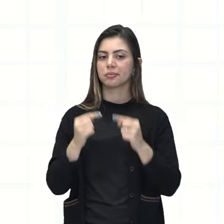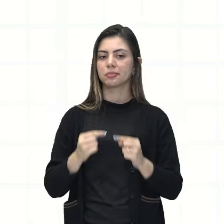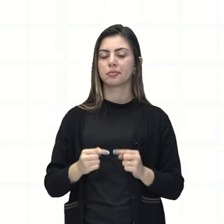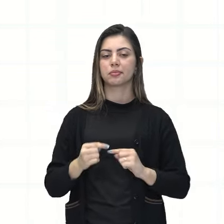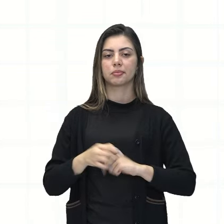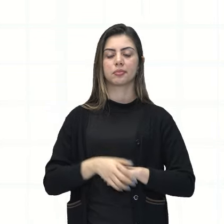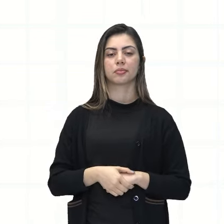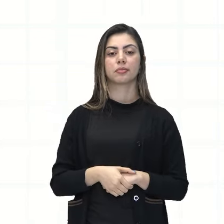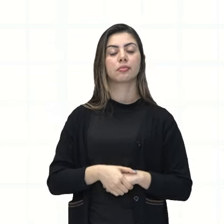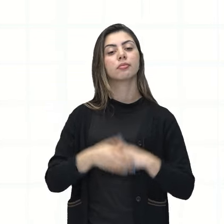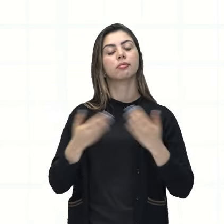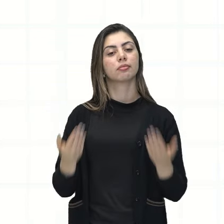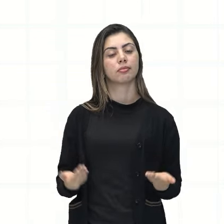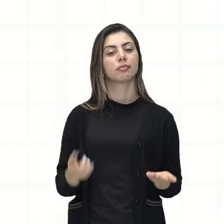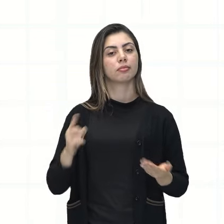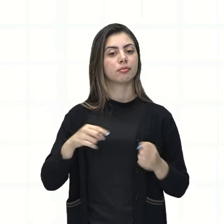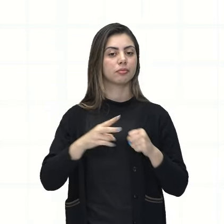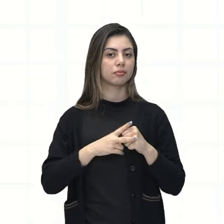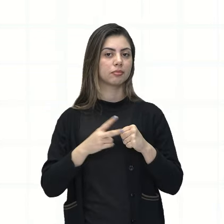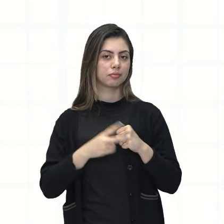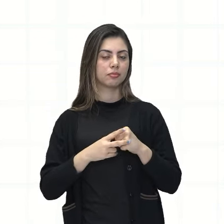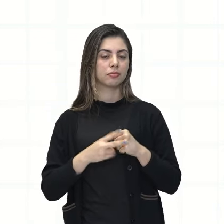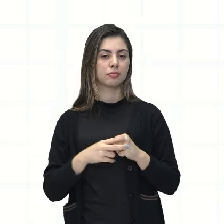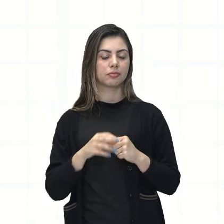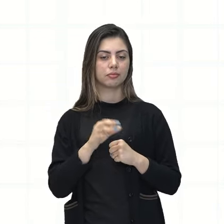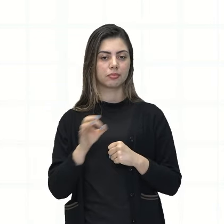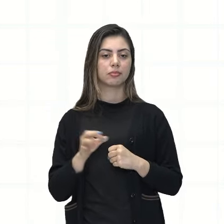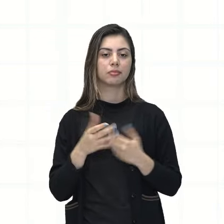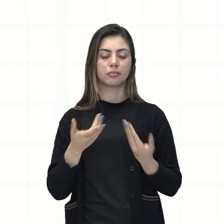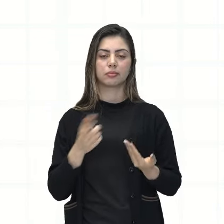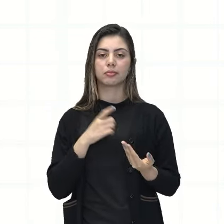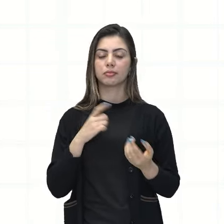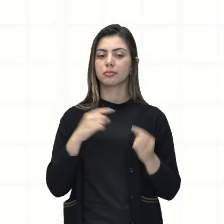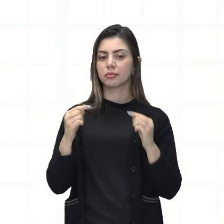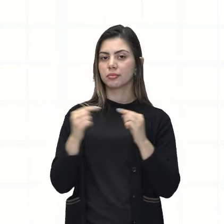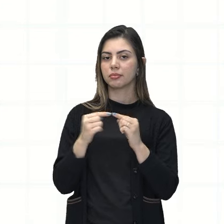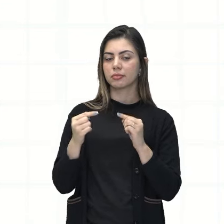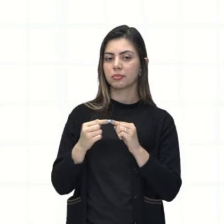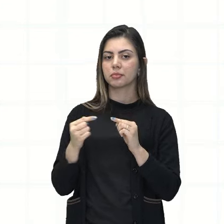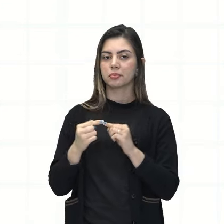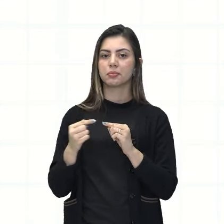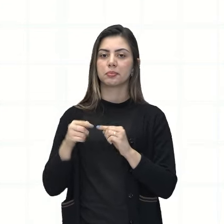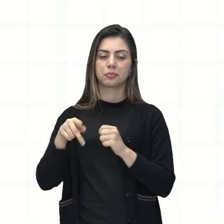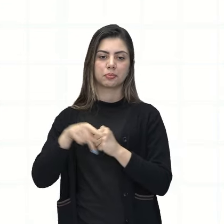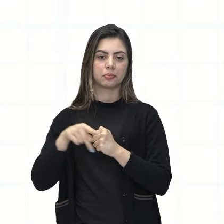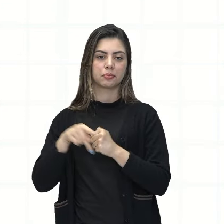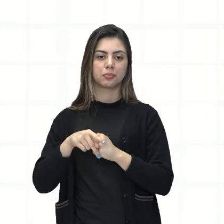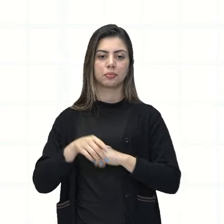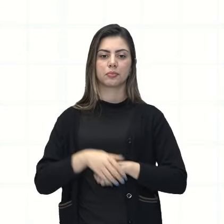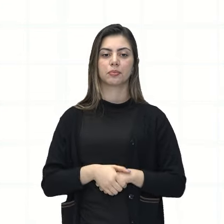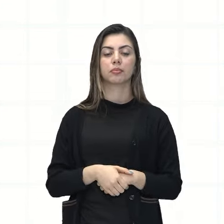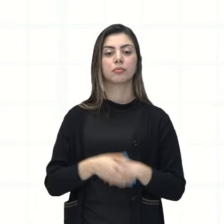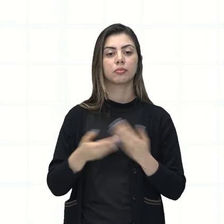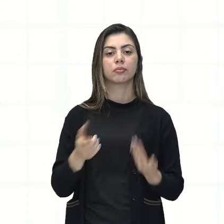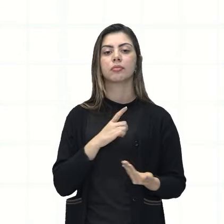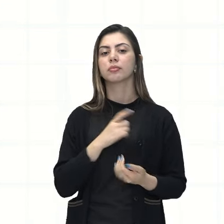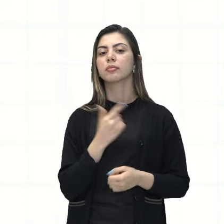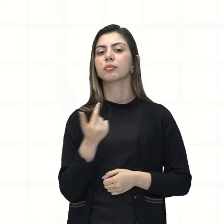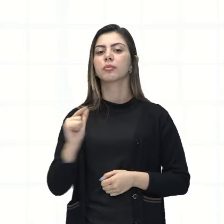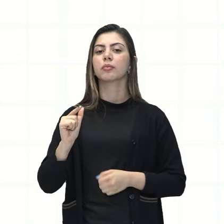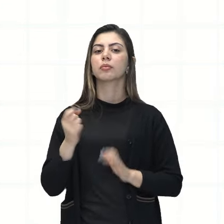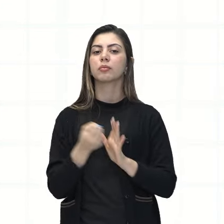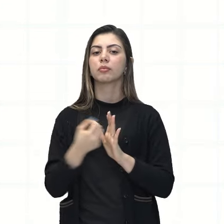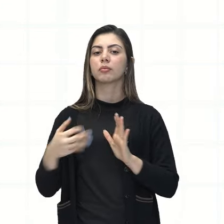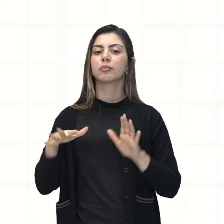are. Então, esse é o verbo to be, né? Concordando aqui com os pronomes pessoais. Depois, qual é o próximo elemento? Vamos ver aqui